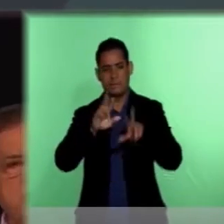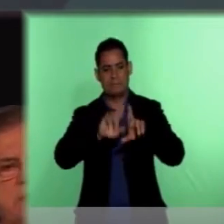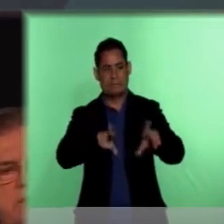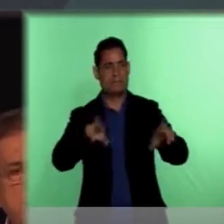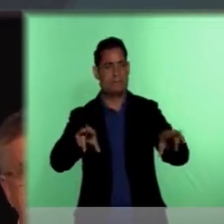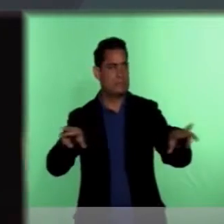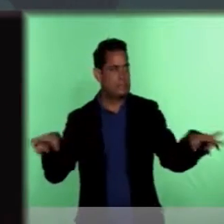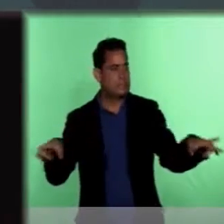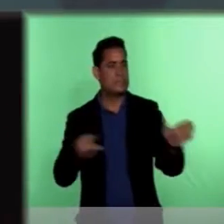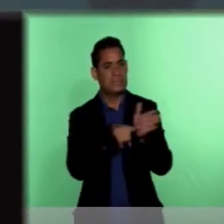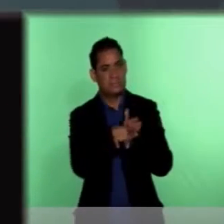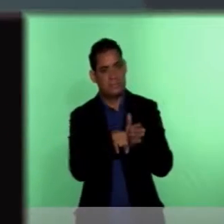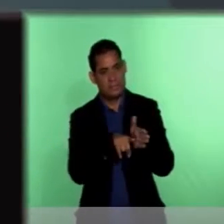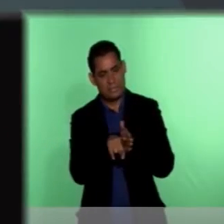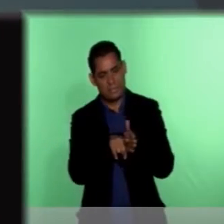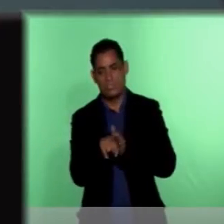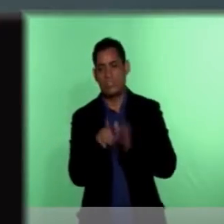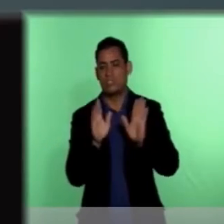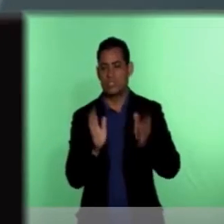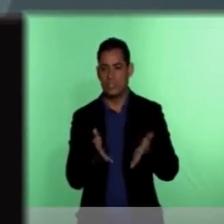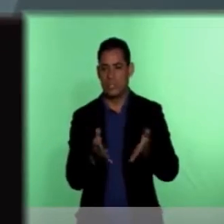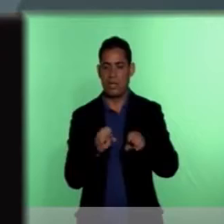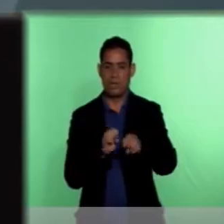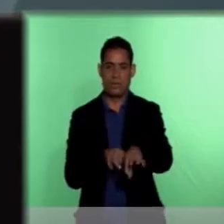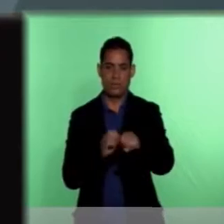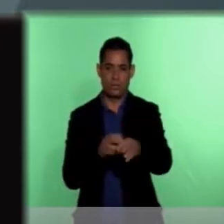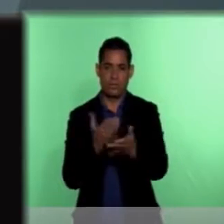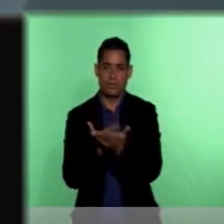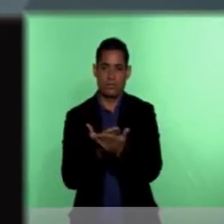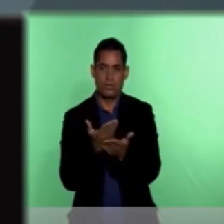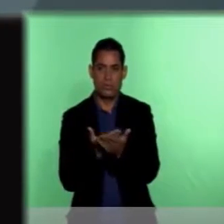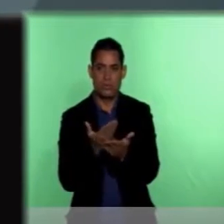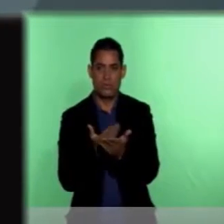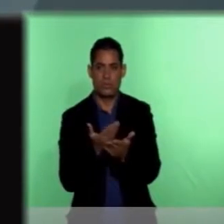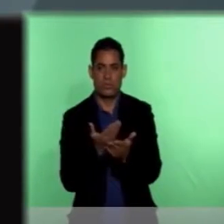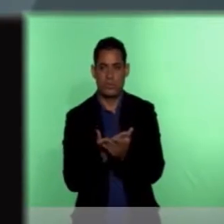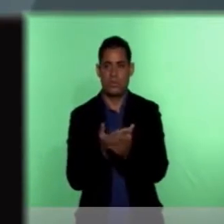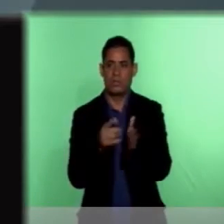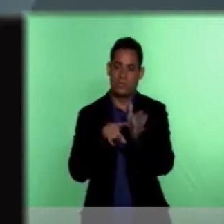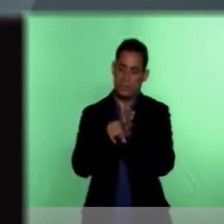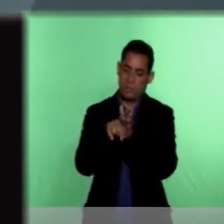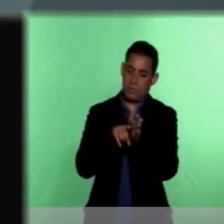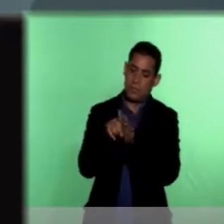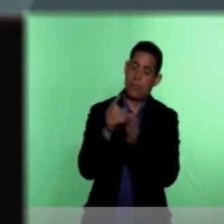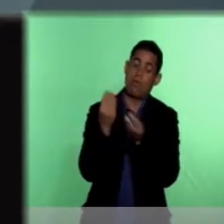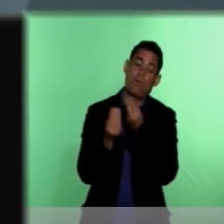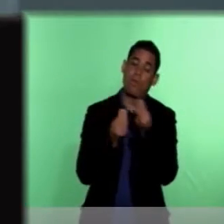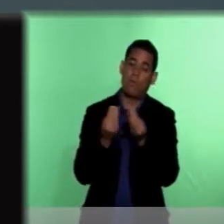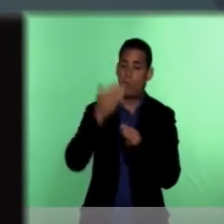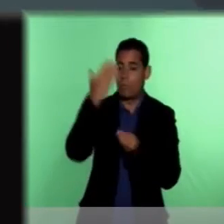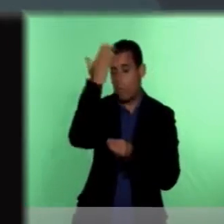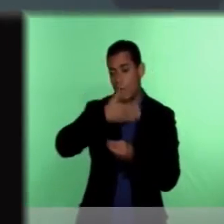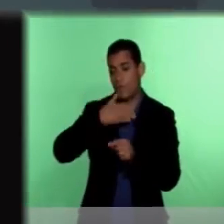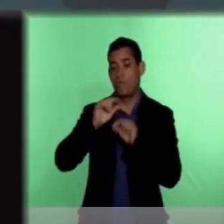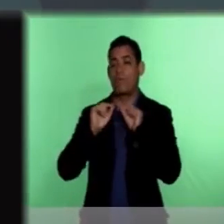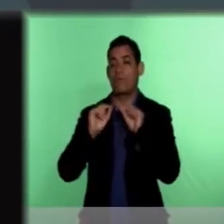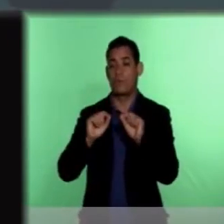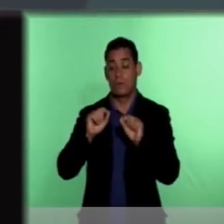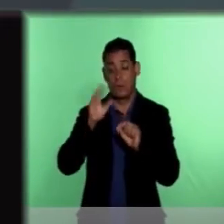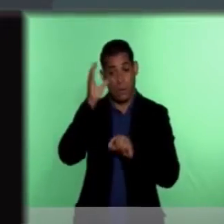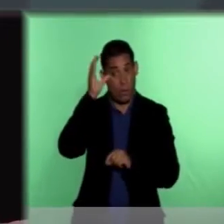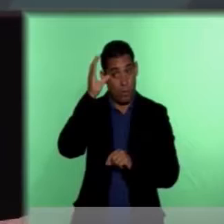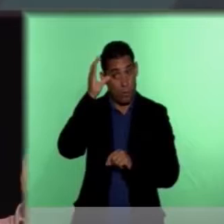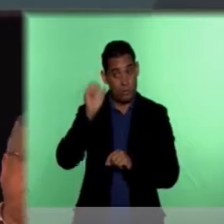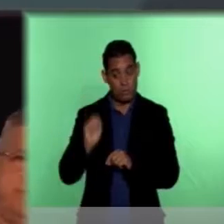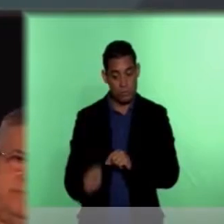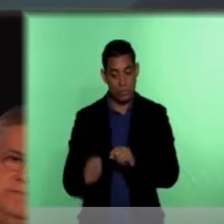especialistas em educação que estudam o caso sul-coreano e que não tem uma fala oficial, isso é comprovado. A Coreia do Sul,